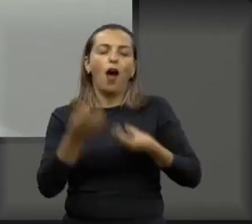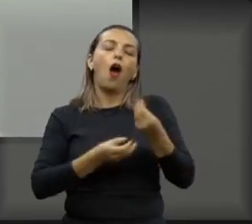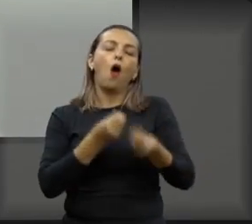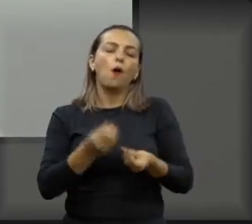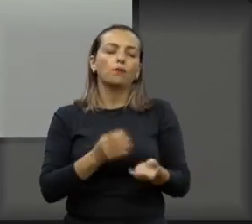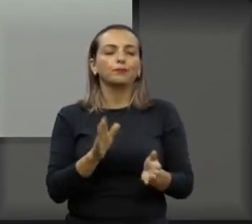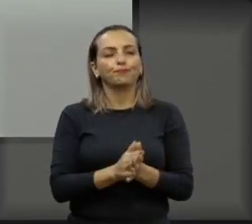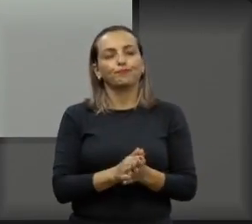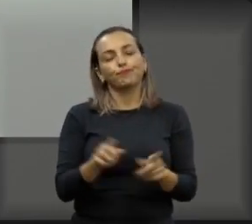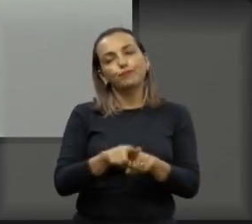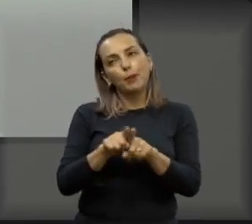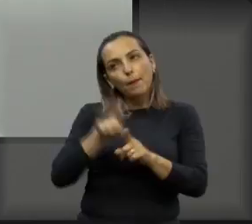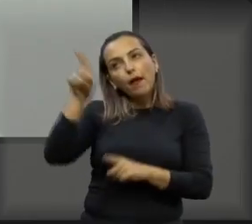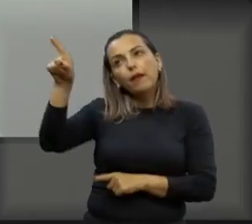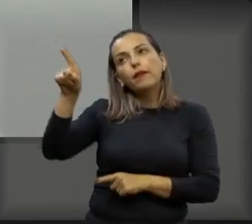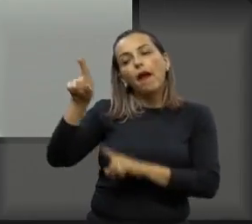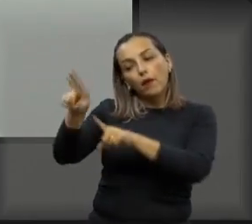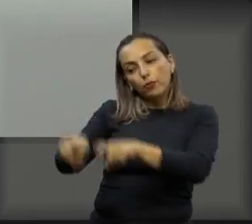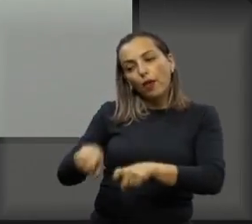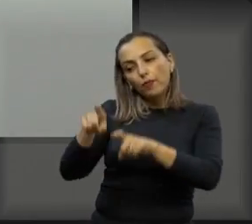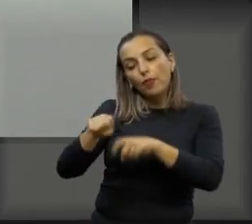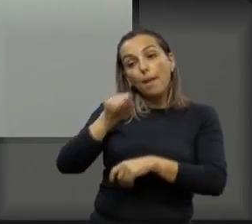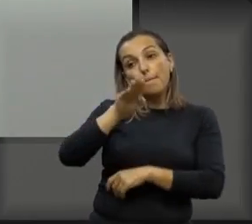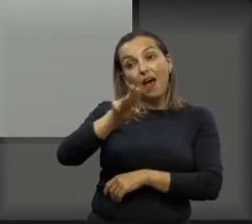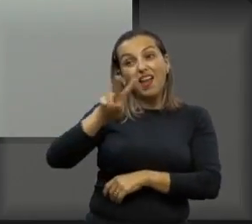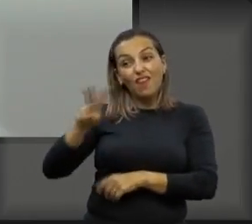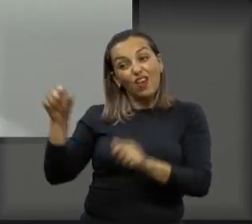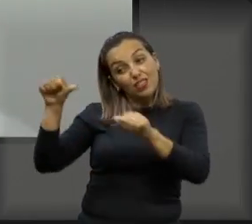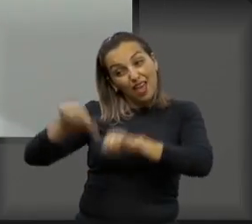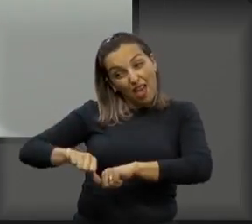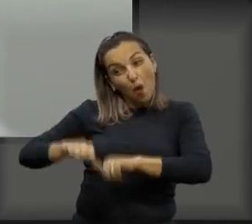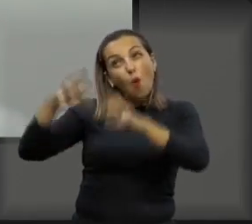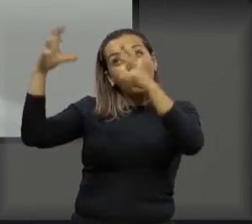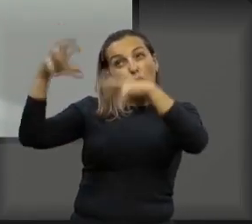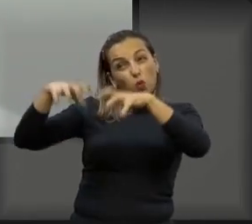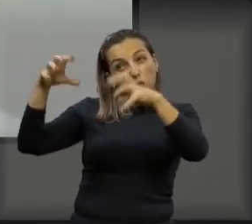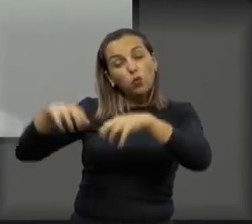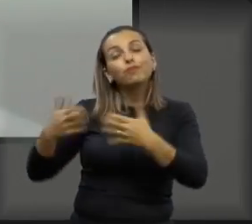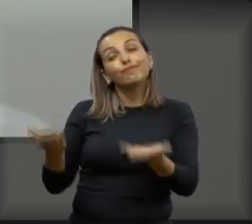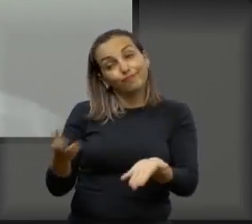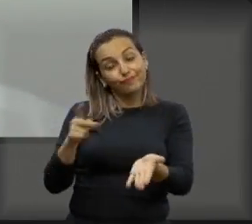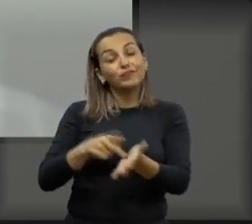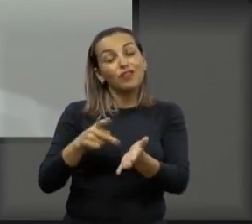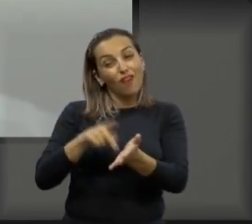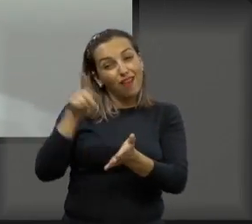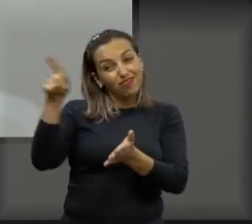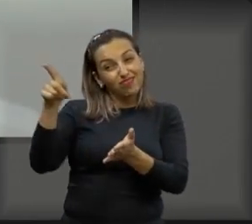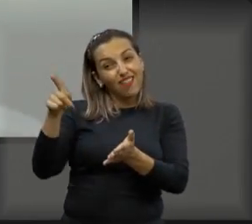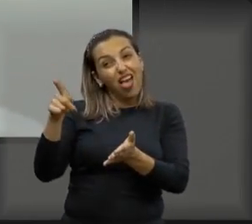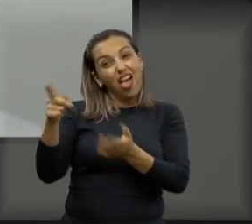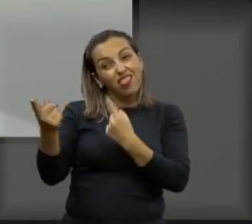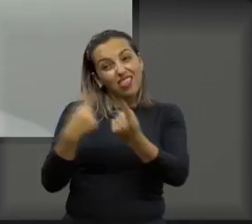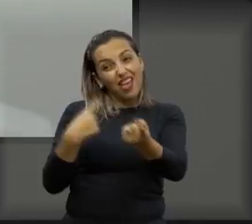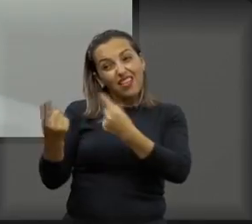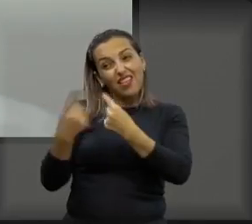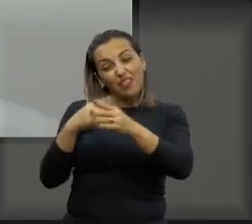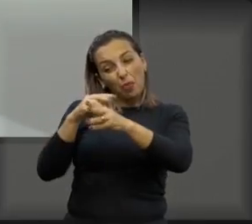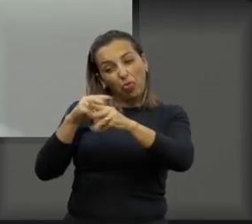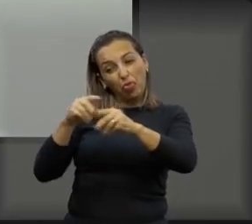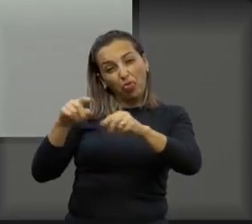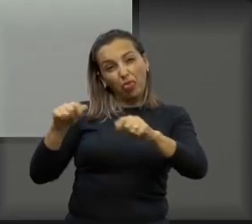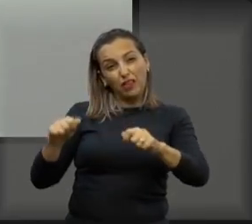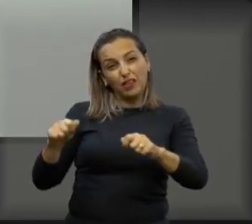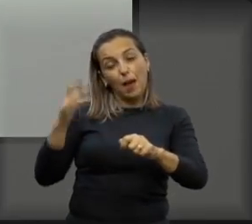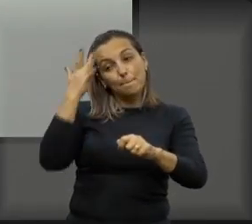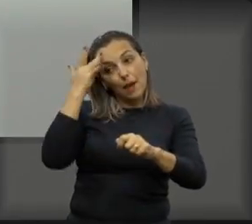assentamento Bela Vista. Está ruim? Está chovendo? É óbvio, é para estar ruim, porque a estrada lá é barro, é terra. Amanhã eu vou tentar